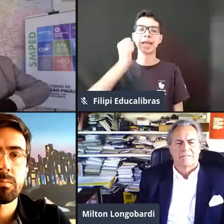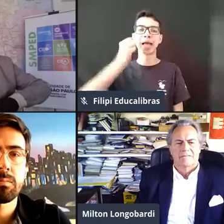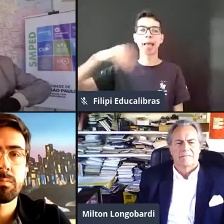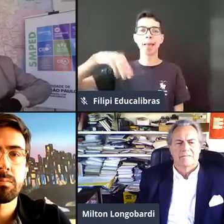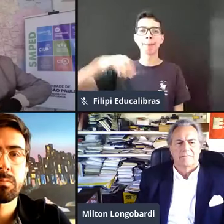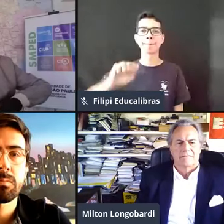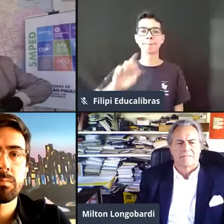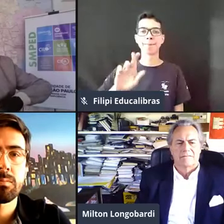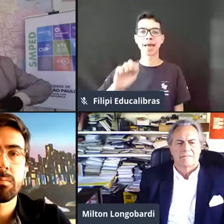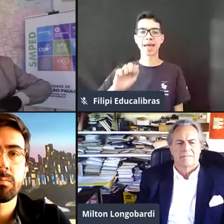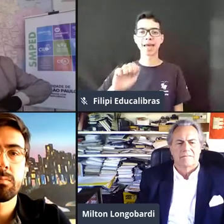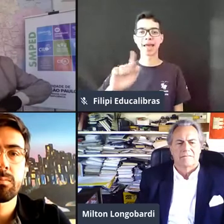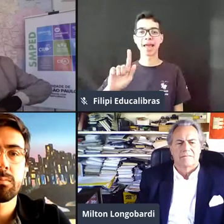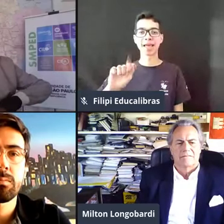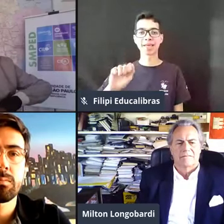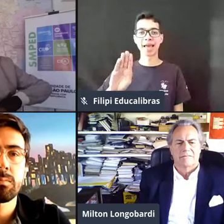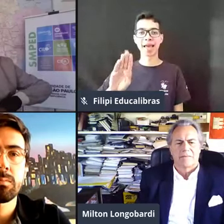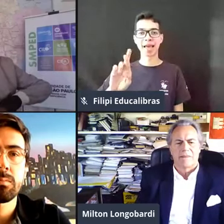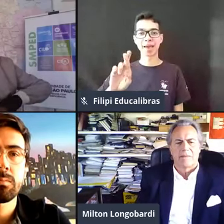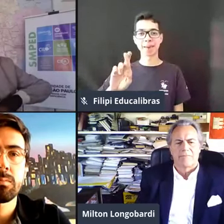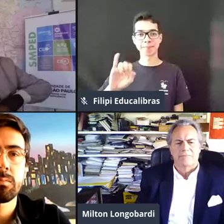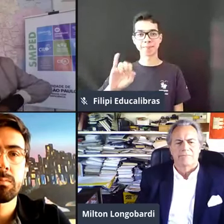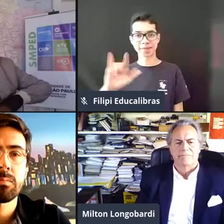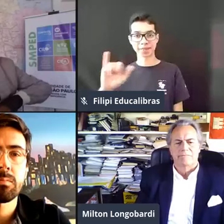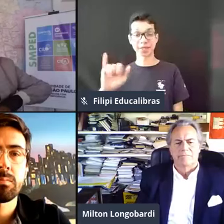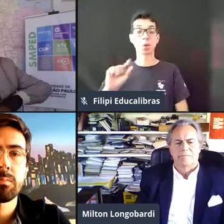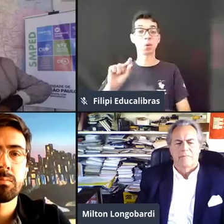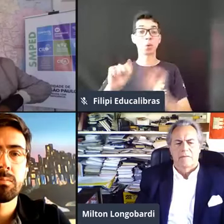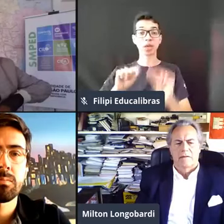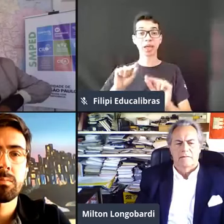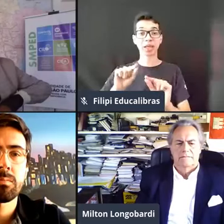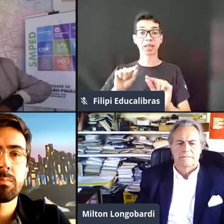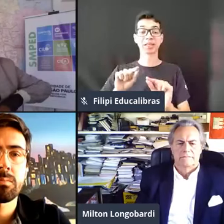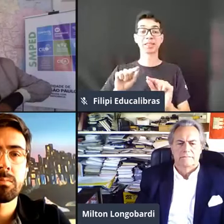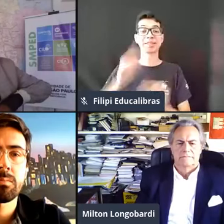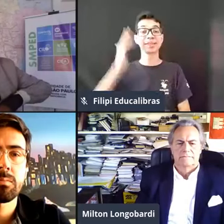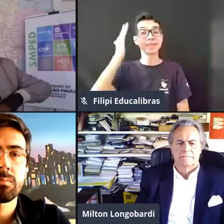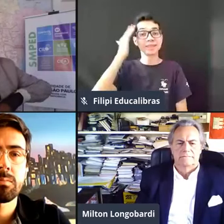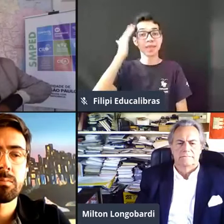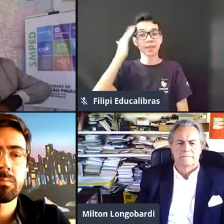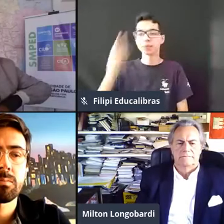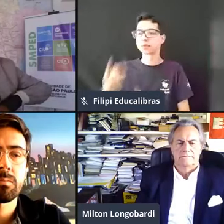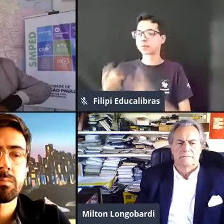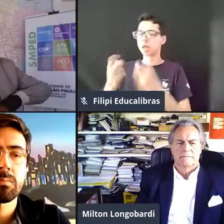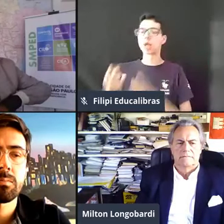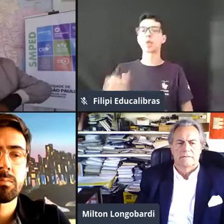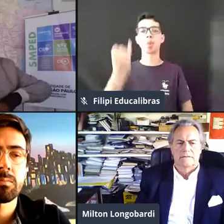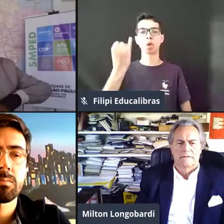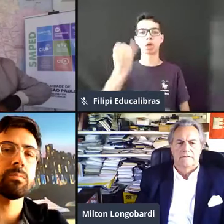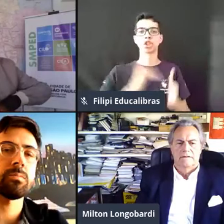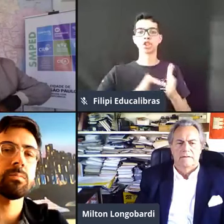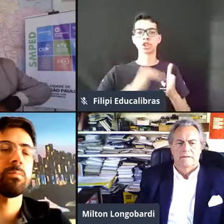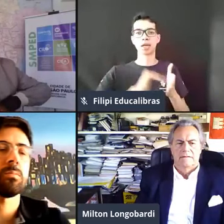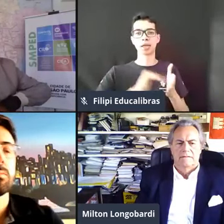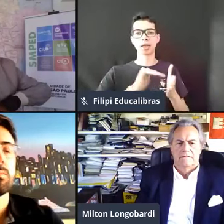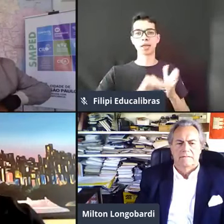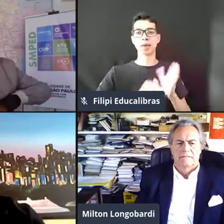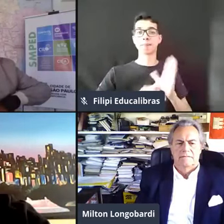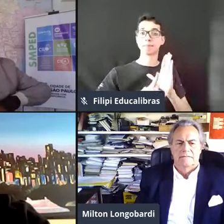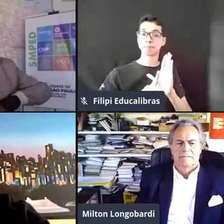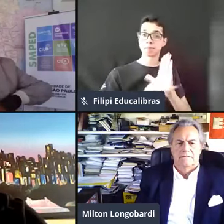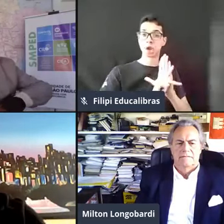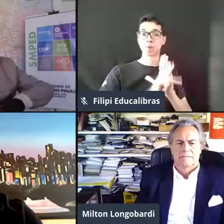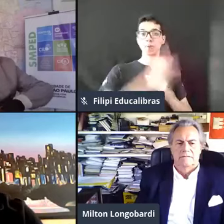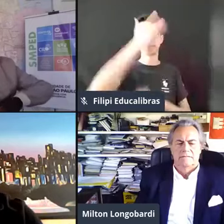reconheceram que era importante ser criada uma Secretaria da Pessoa com Deficiência, tendo em